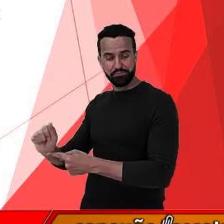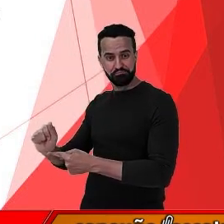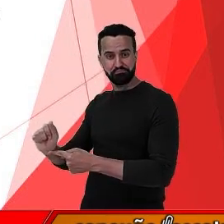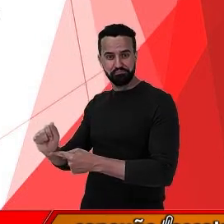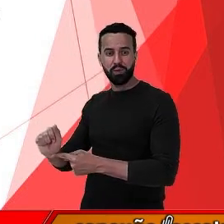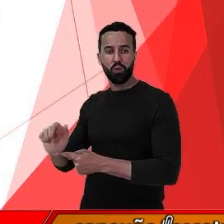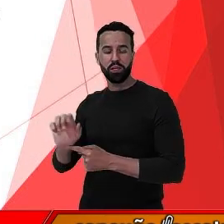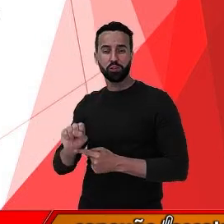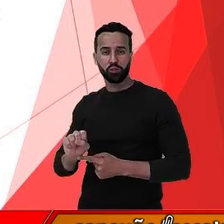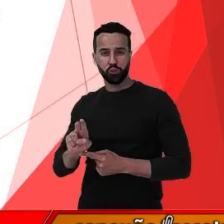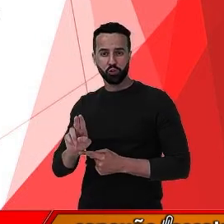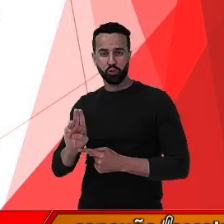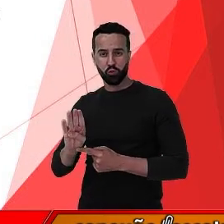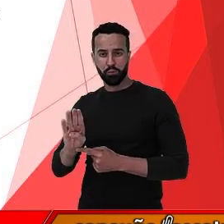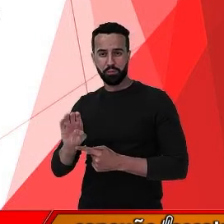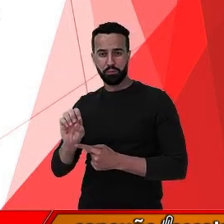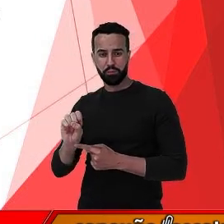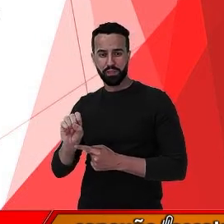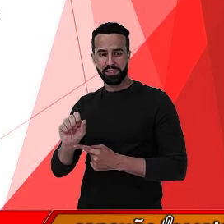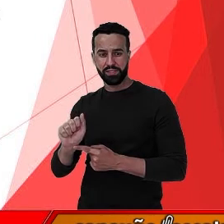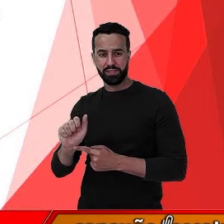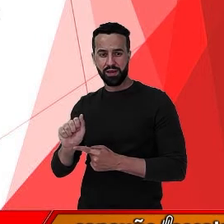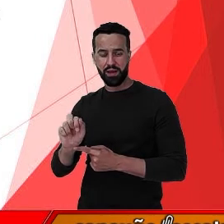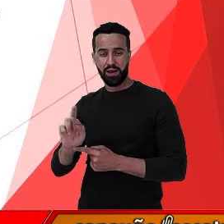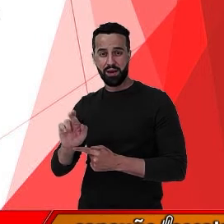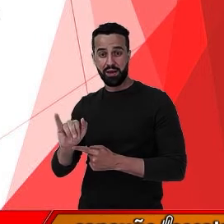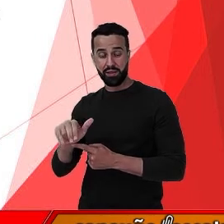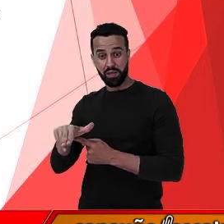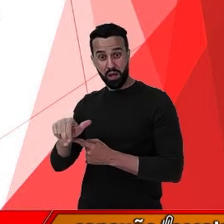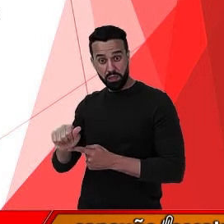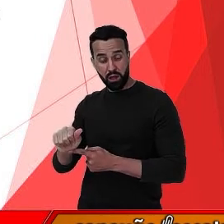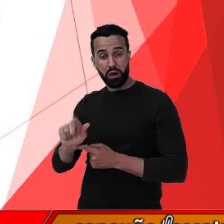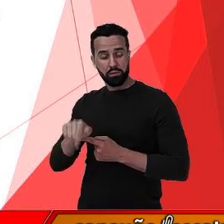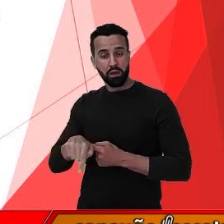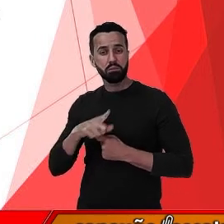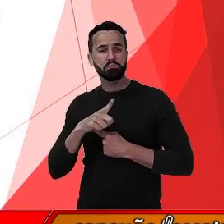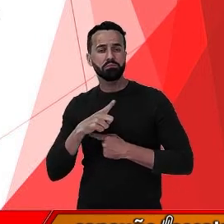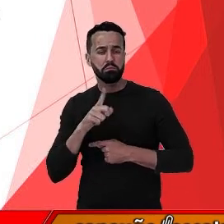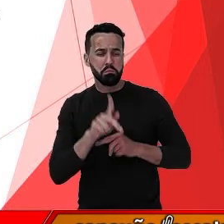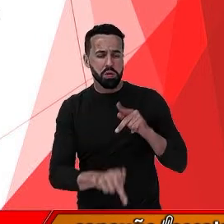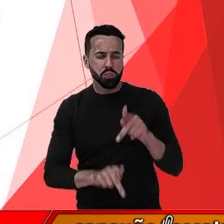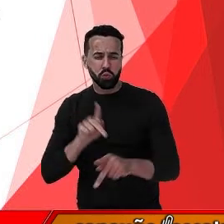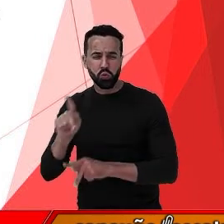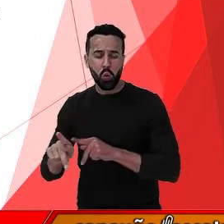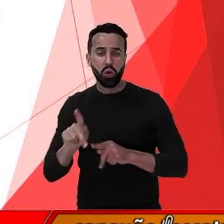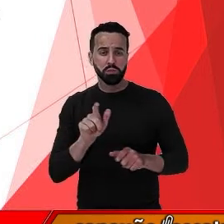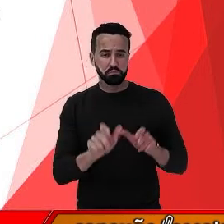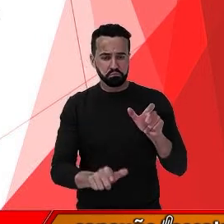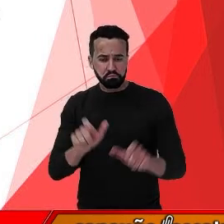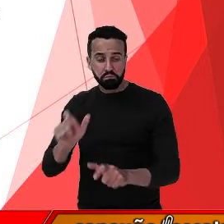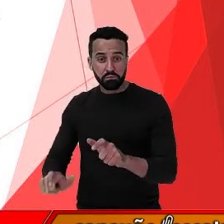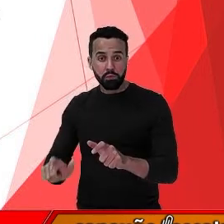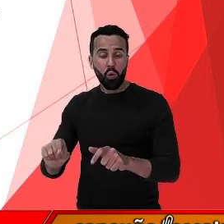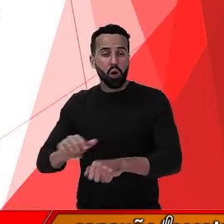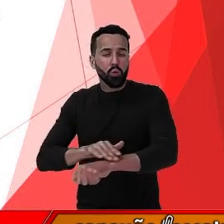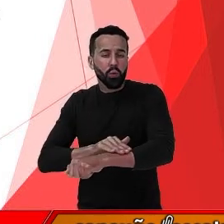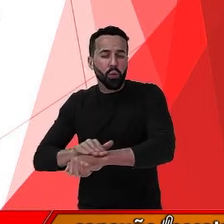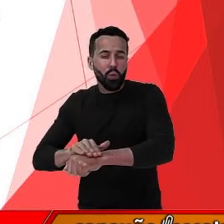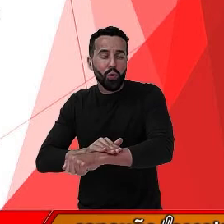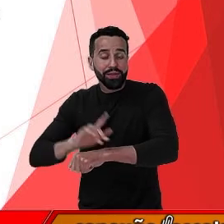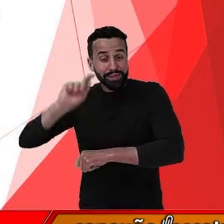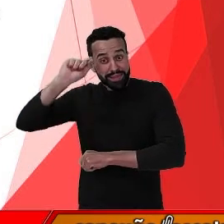subsaariana, ela é formada majoritariamente por pessoas negras e